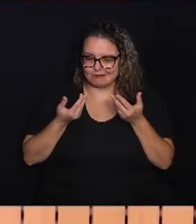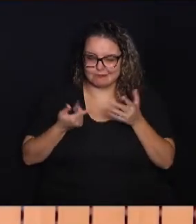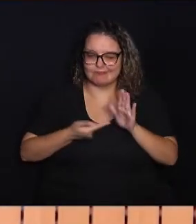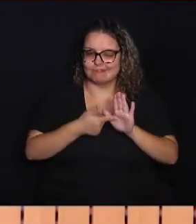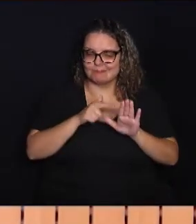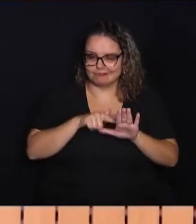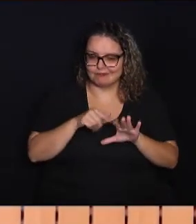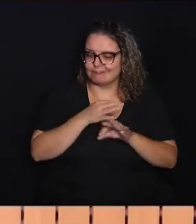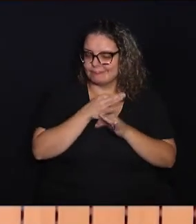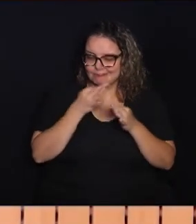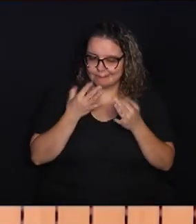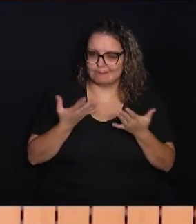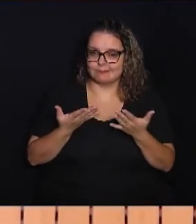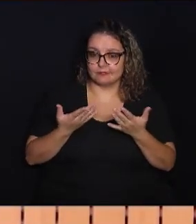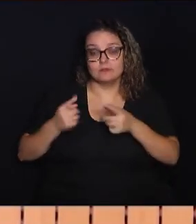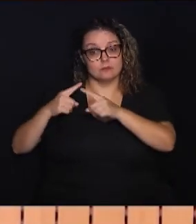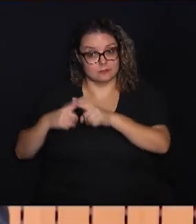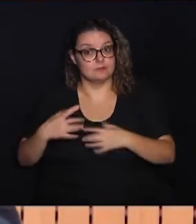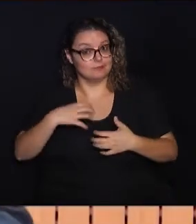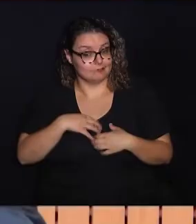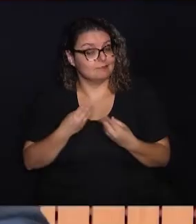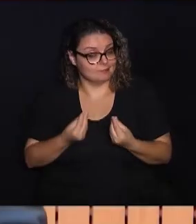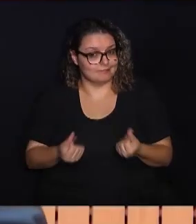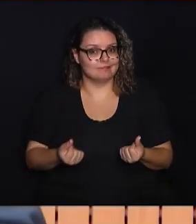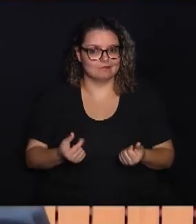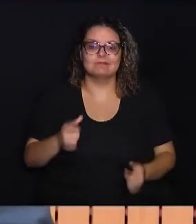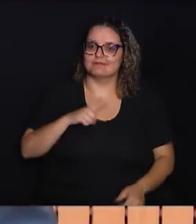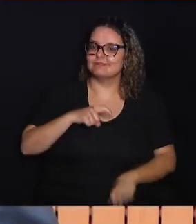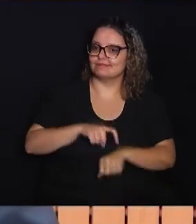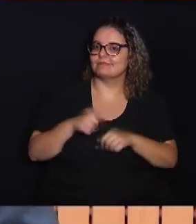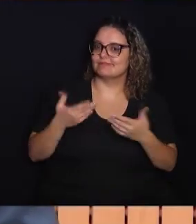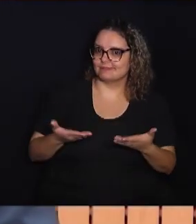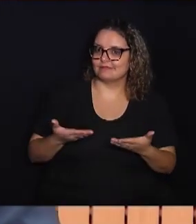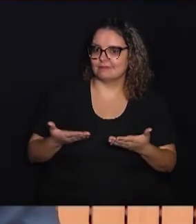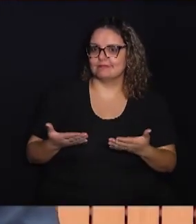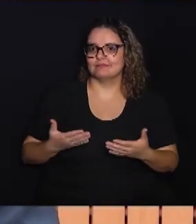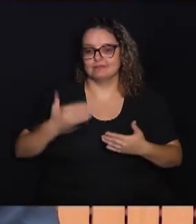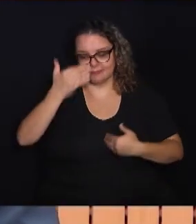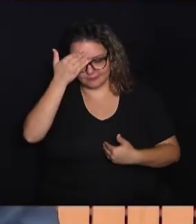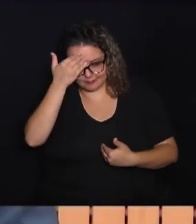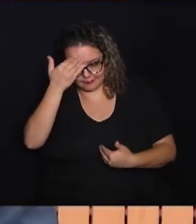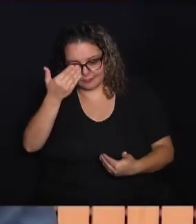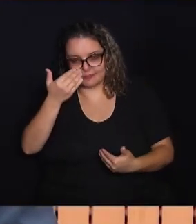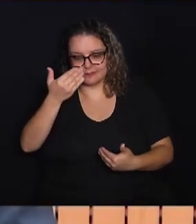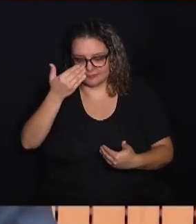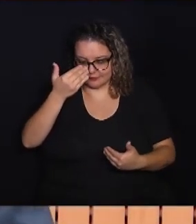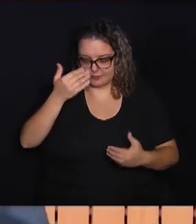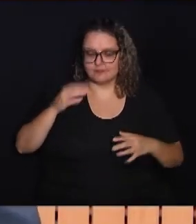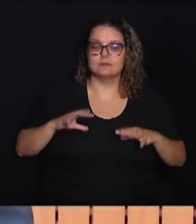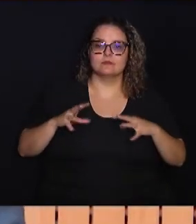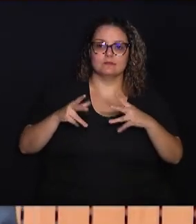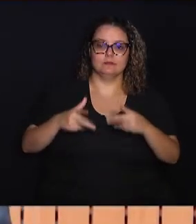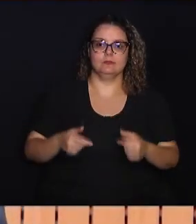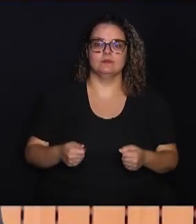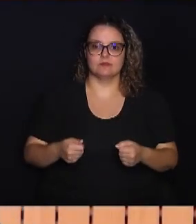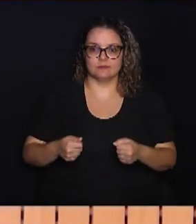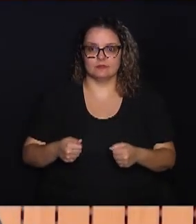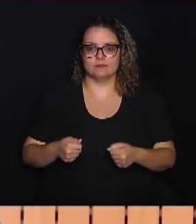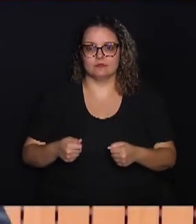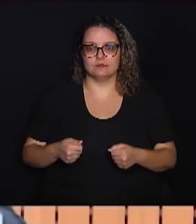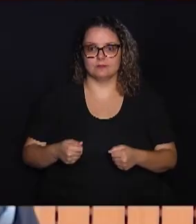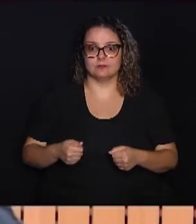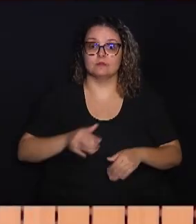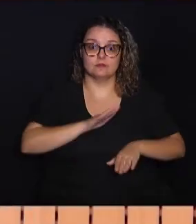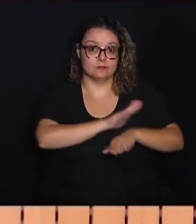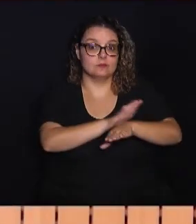tenha essa mesma sensação que tenho nesse momento fica aqui meus agradecimentos a toda a todos os os que